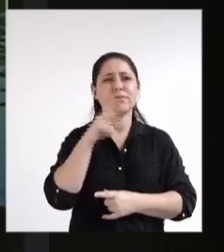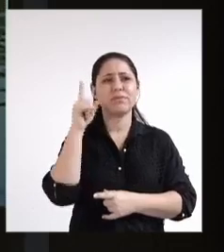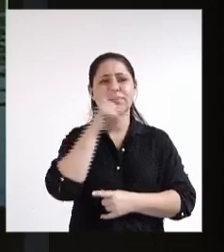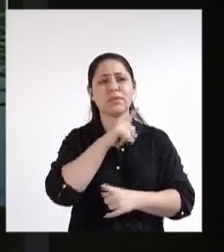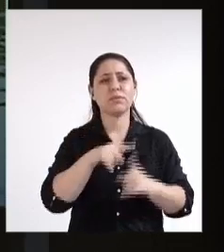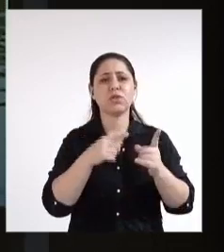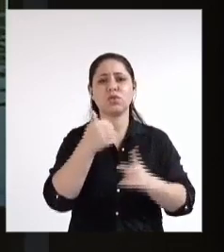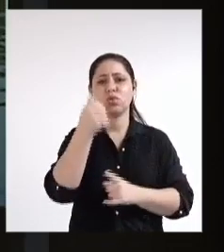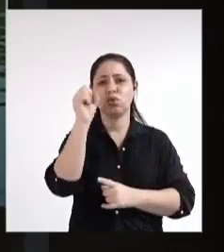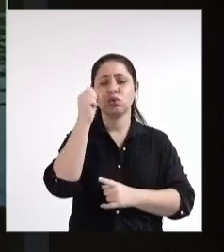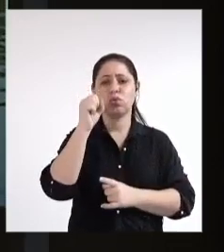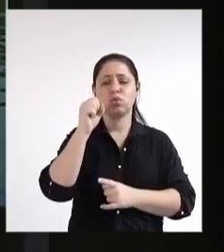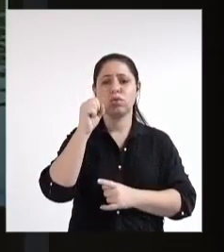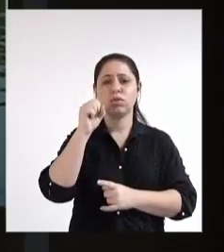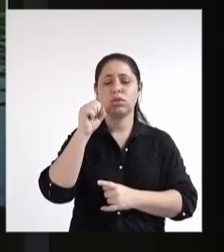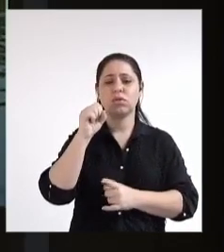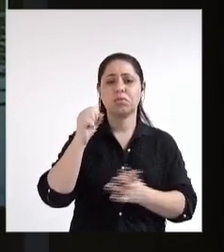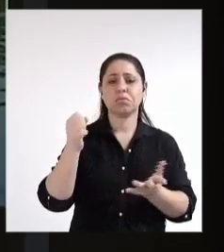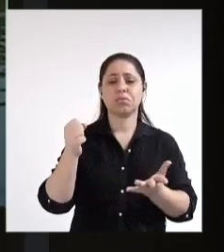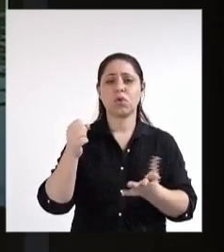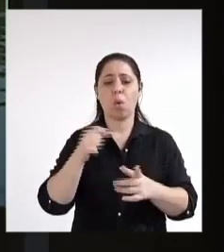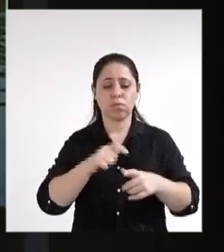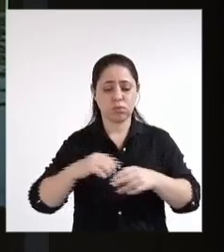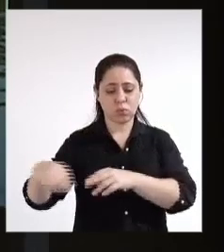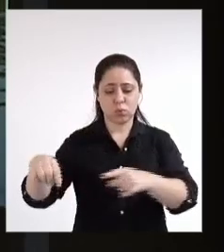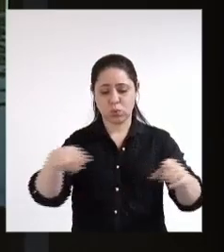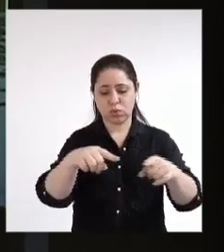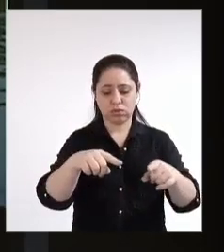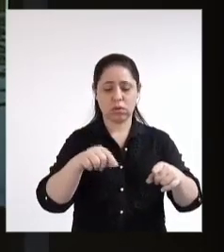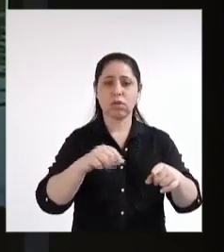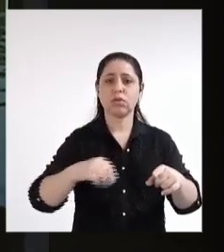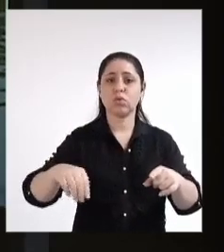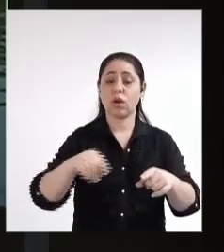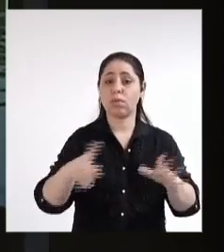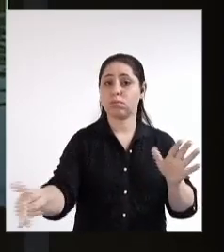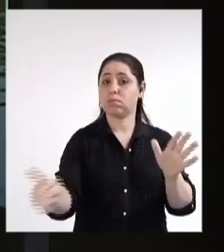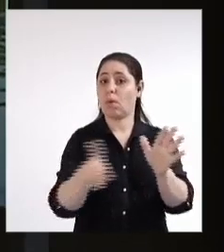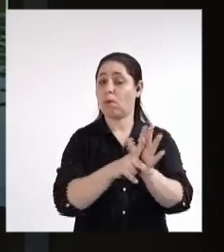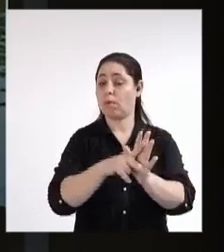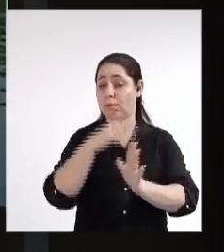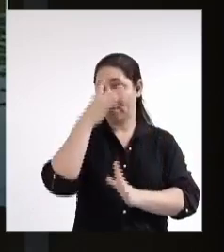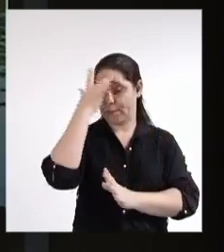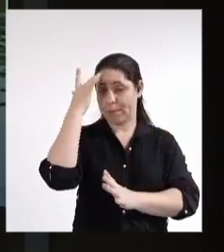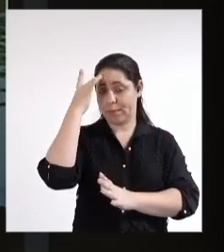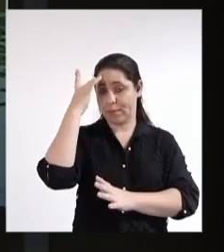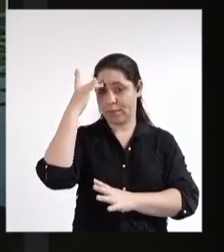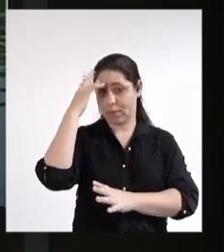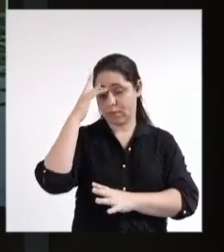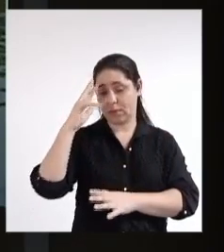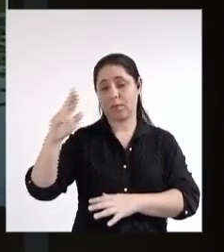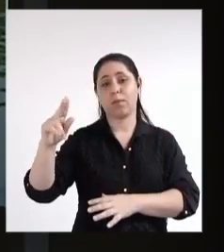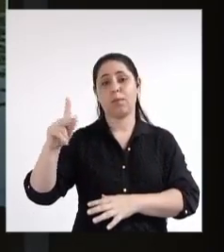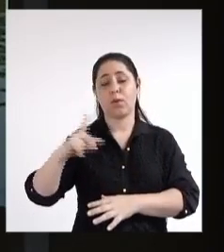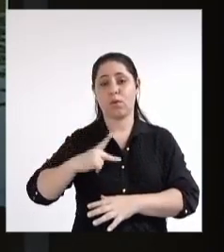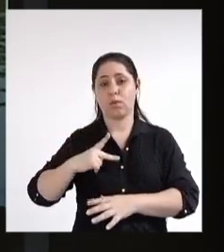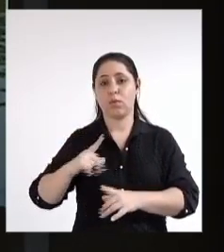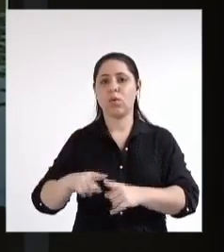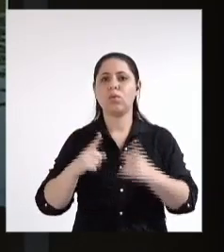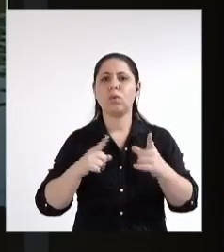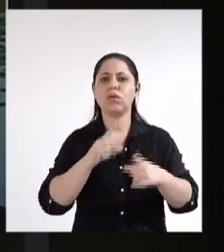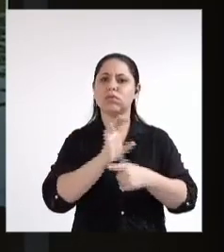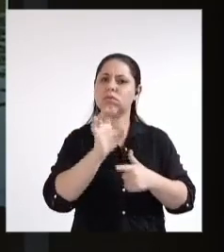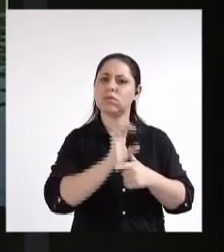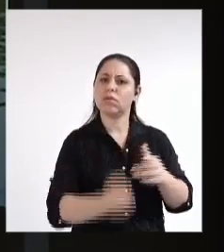18 hectares só de área particular é uma área particular quando o estado criou